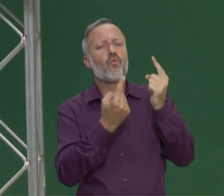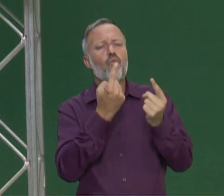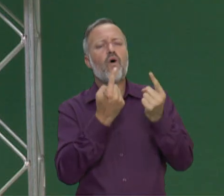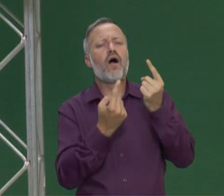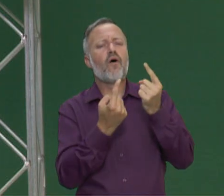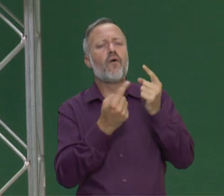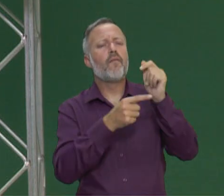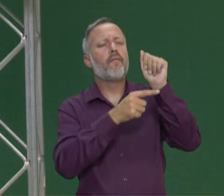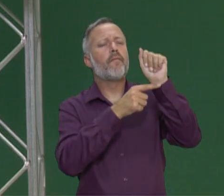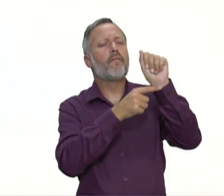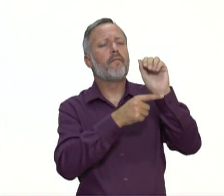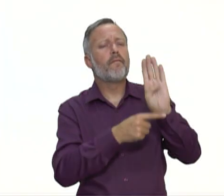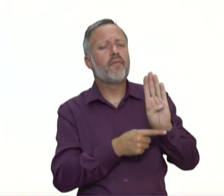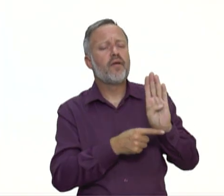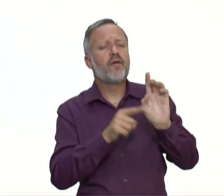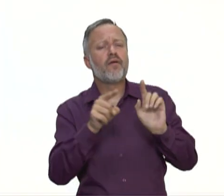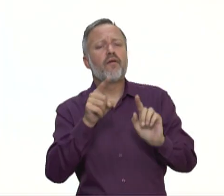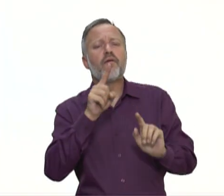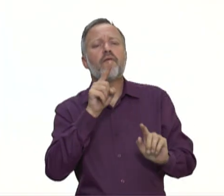você responder.